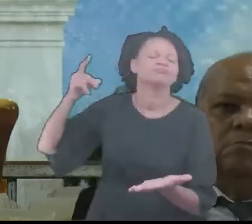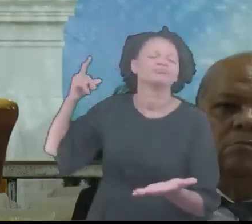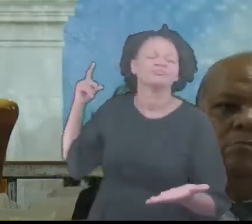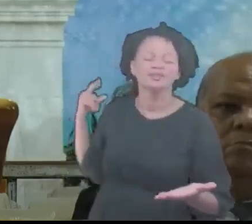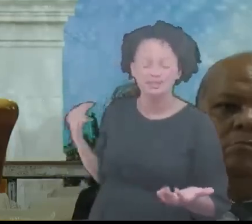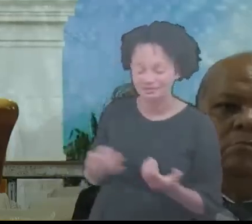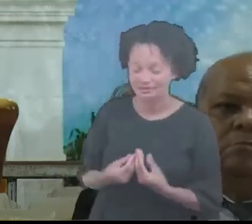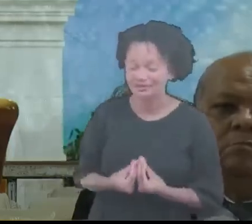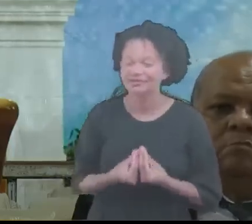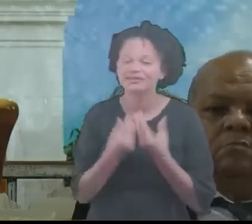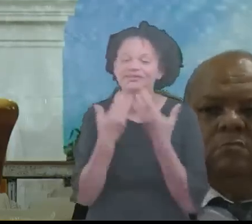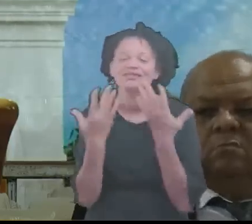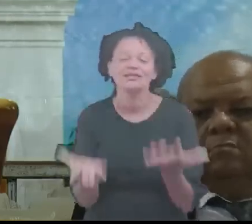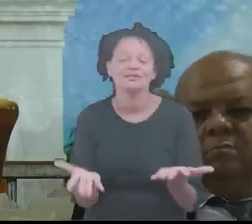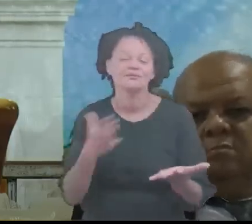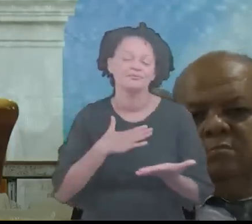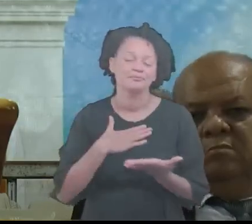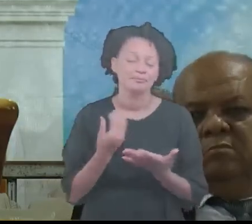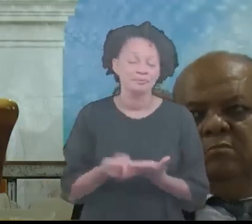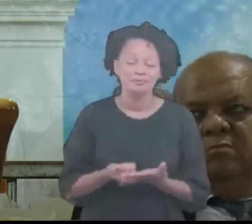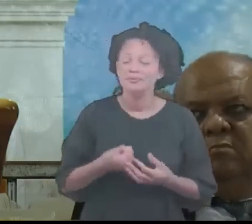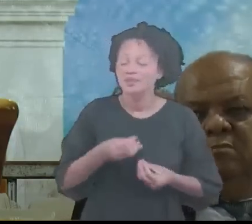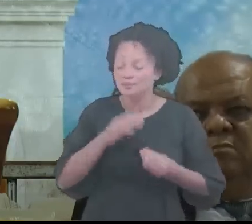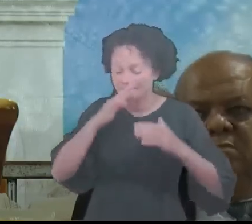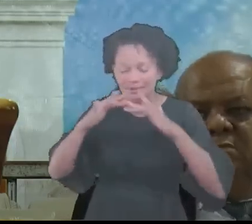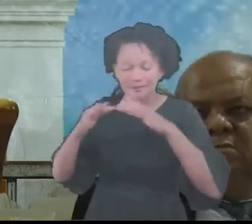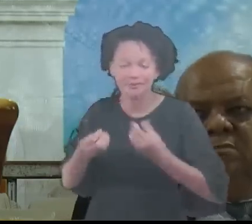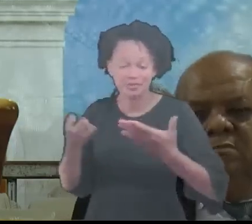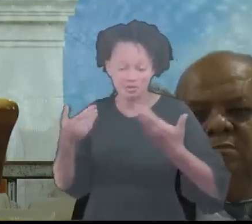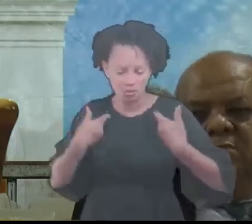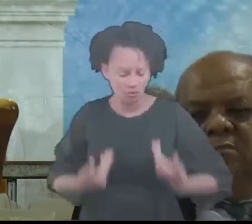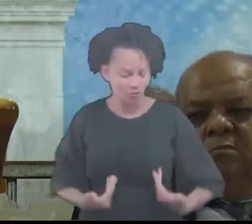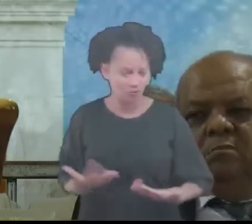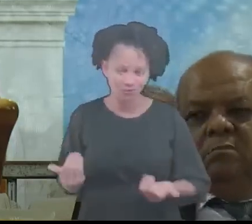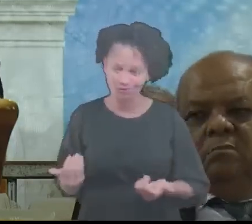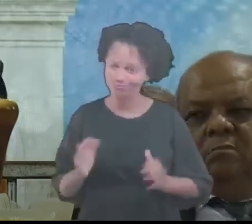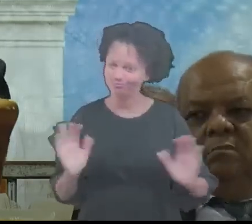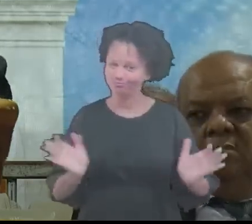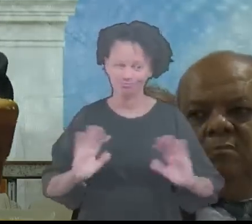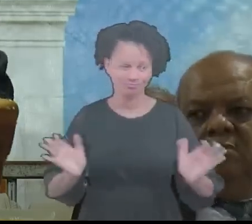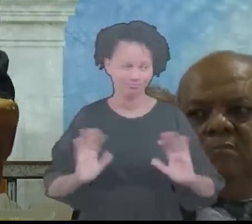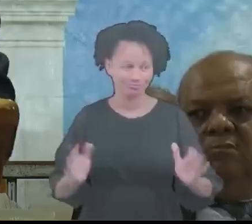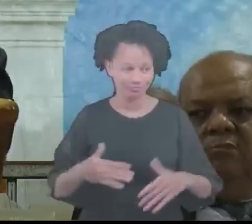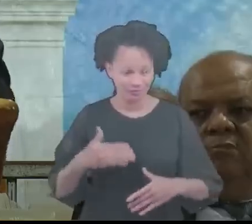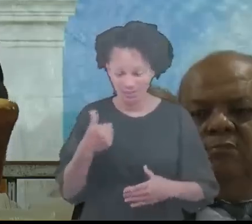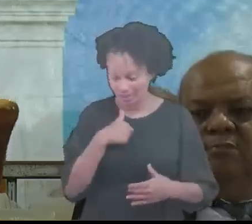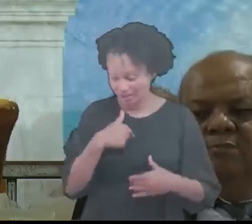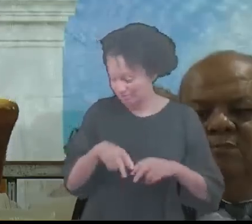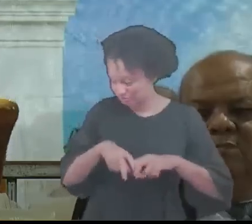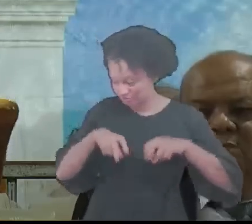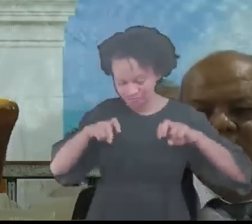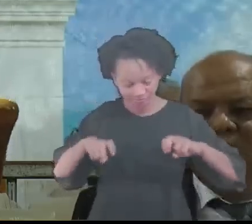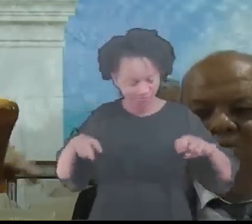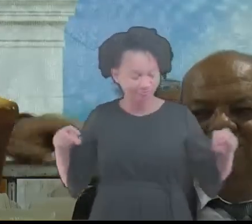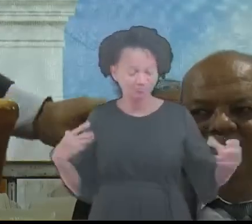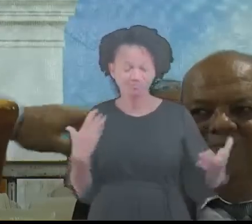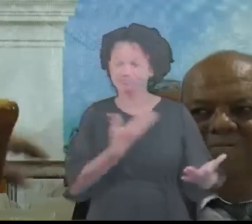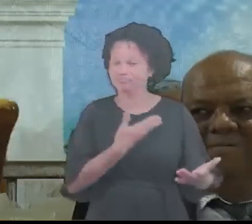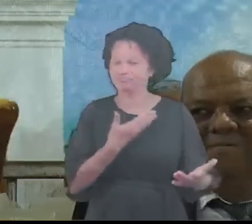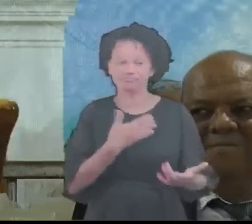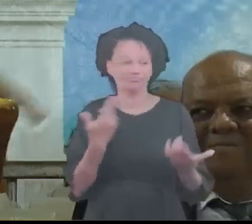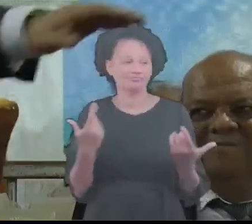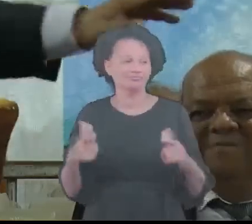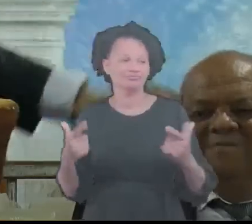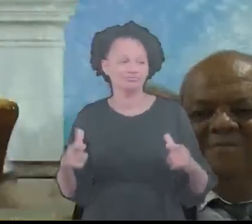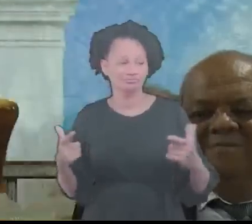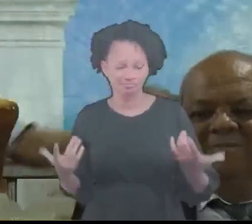estava oferecendo o meu nardo. E hoje eu não sou mais jovem. Glória a Deus, eu e meus companheiros que estão aqui não tem